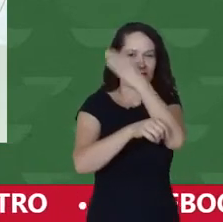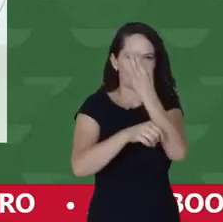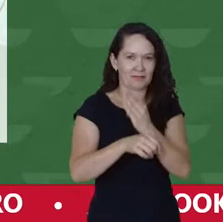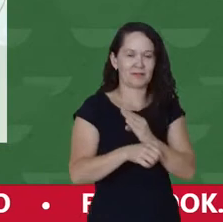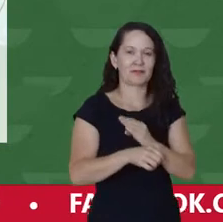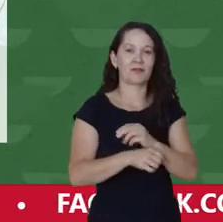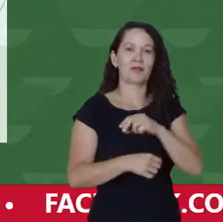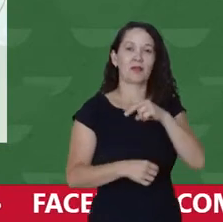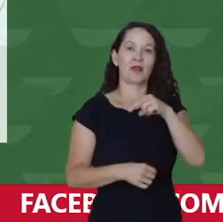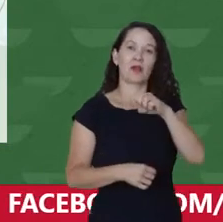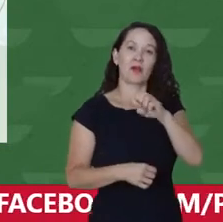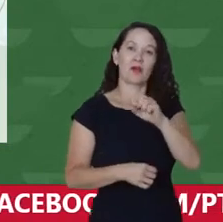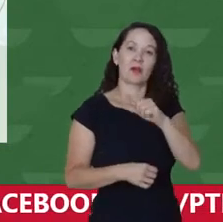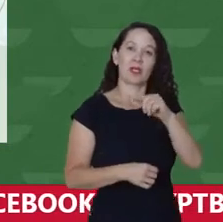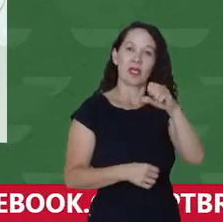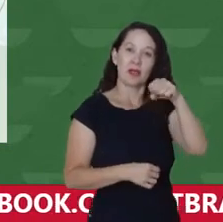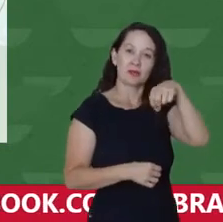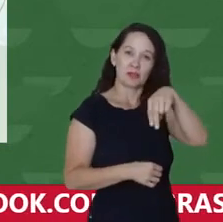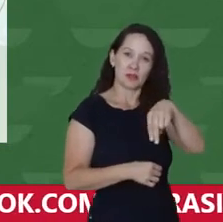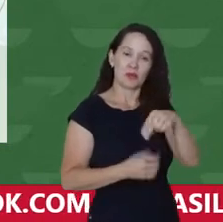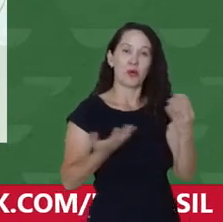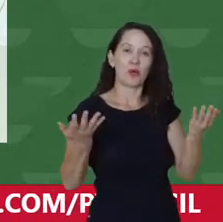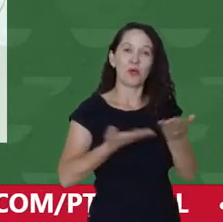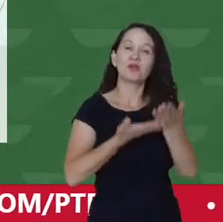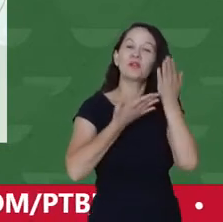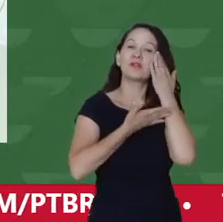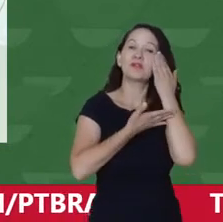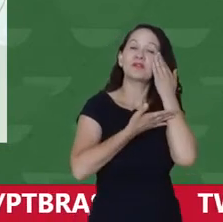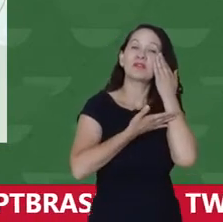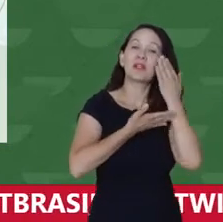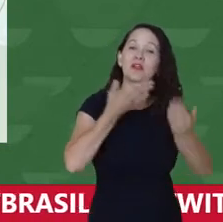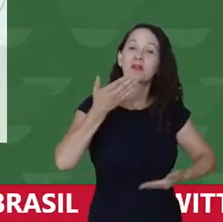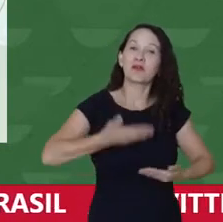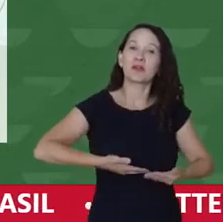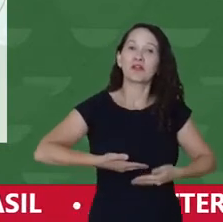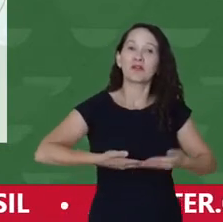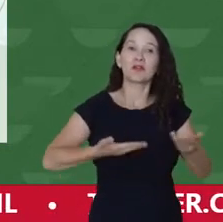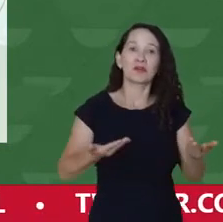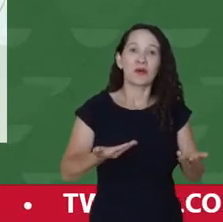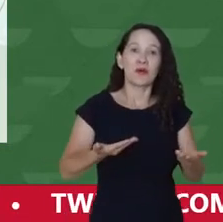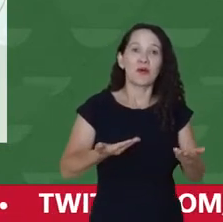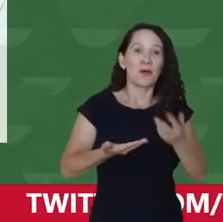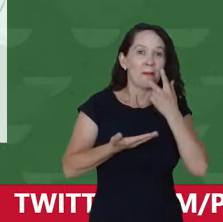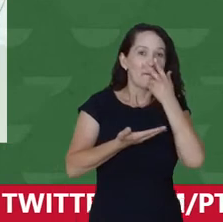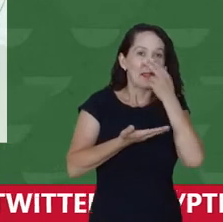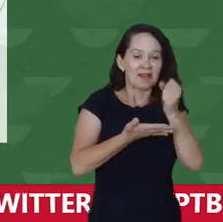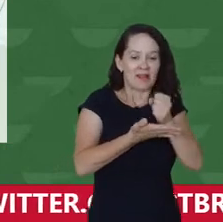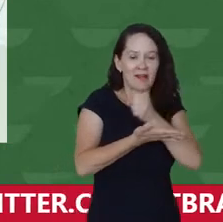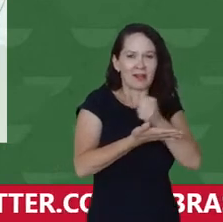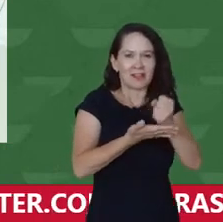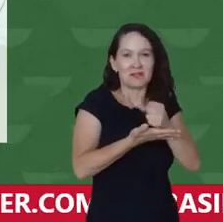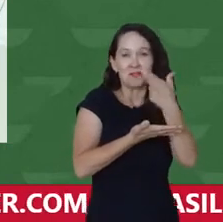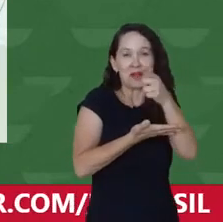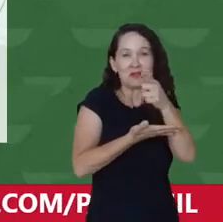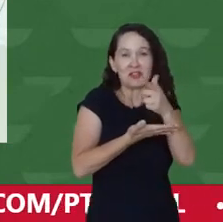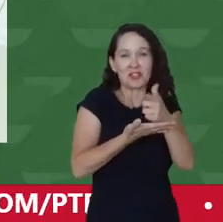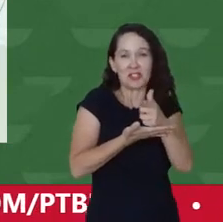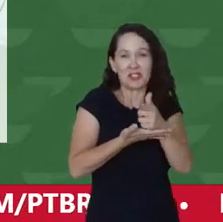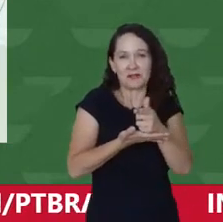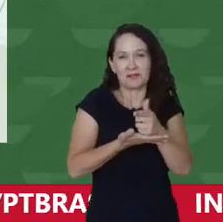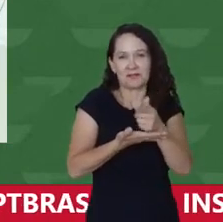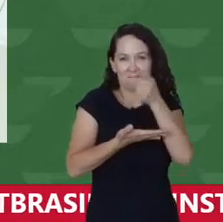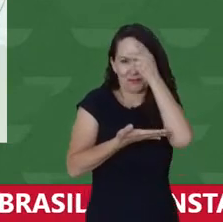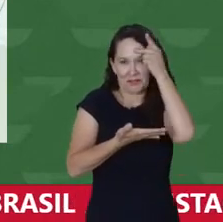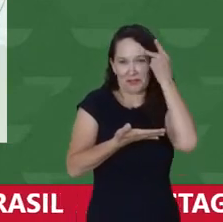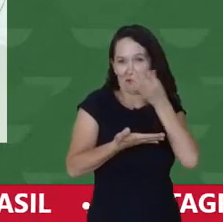Nelson Nunciatelli, hoje fiquei sabendo que o funcionário fantasma estava cadastrado no endereço do Bolsonaro.